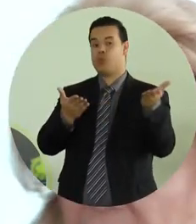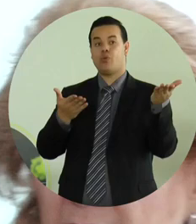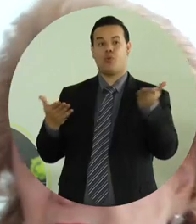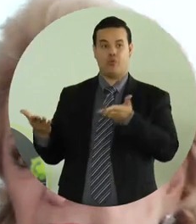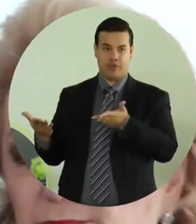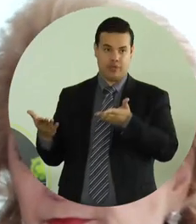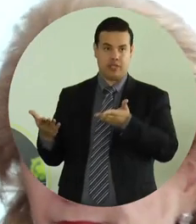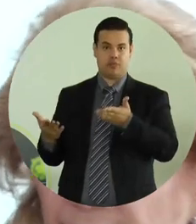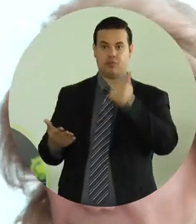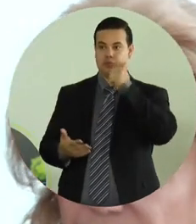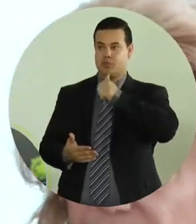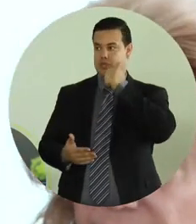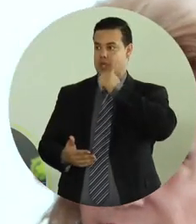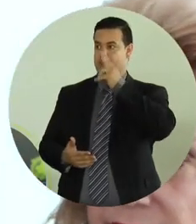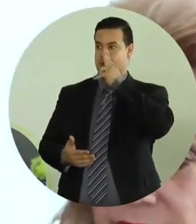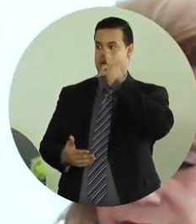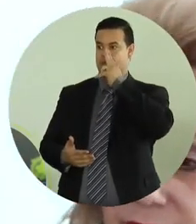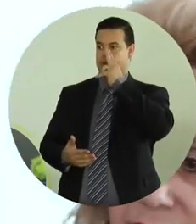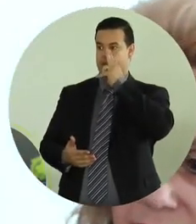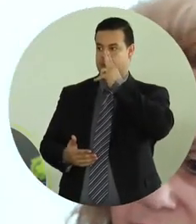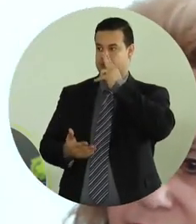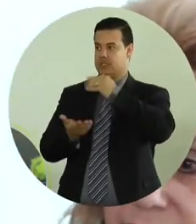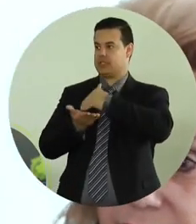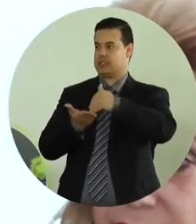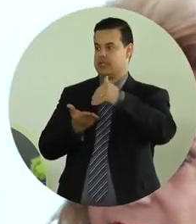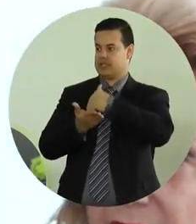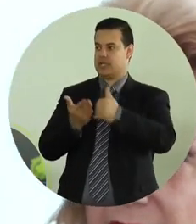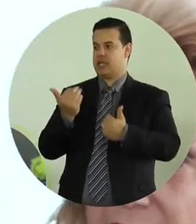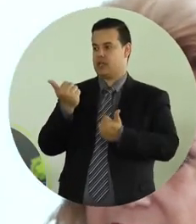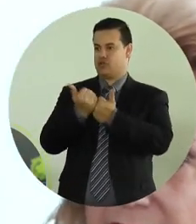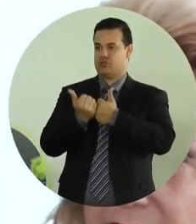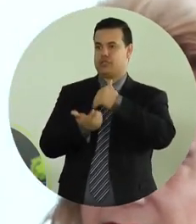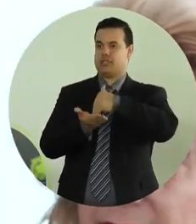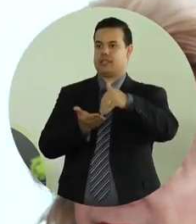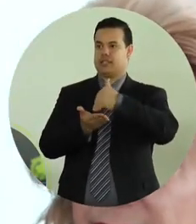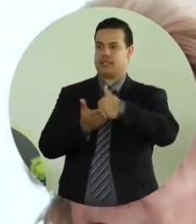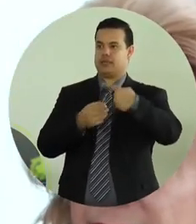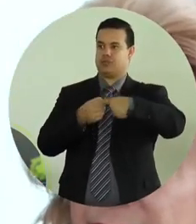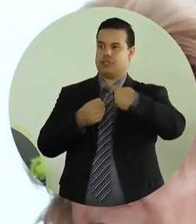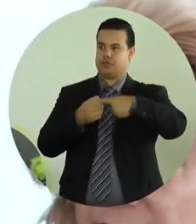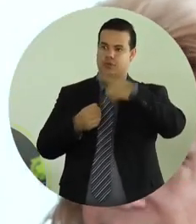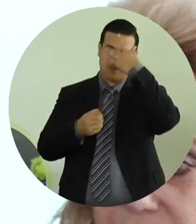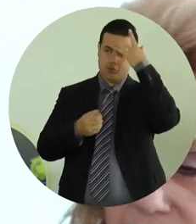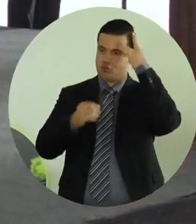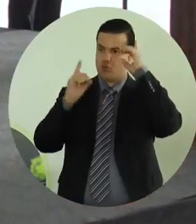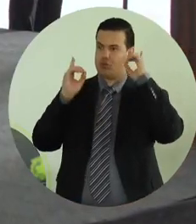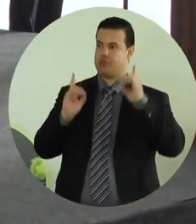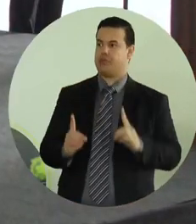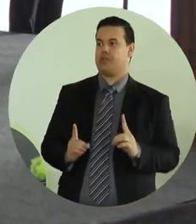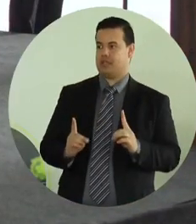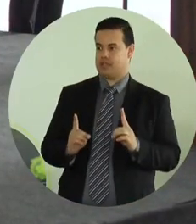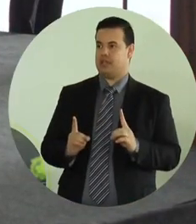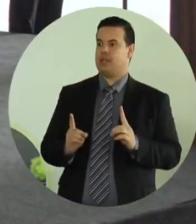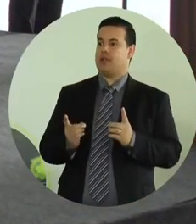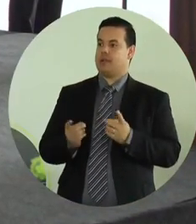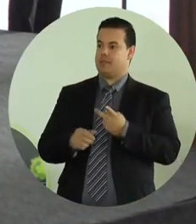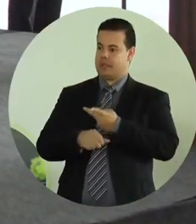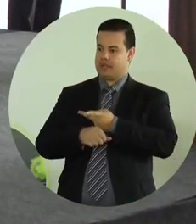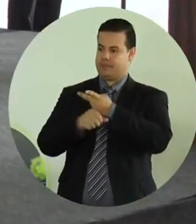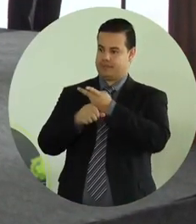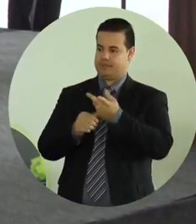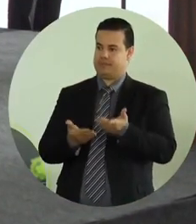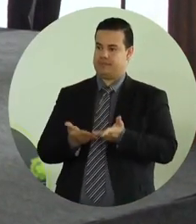a senhora Marinalva Cruz, secretária adjunta da Secretaria Municipal da Pessoa com Deficiência, para entregar as placas de